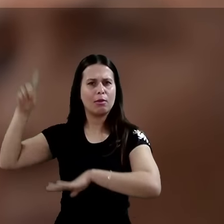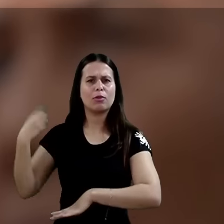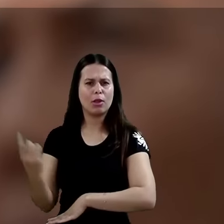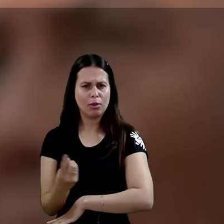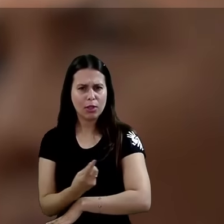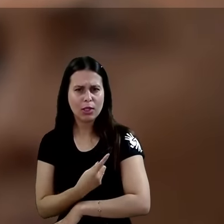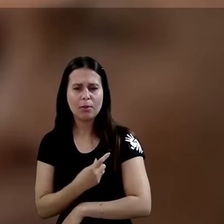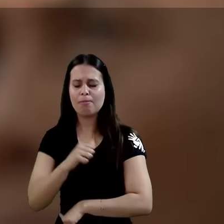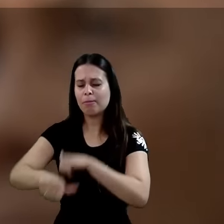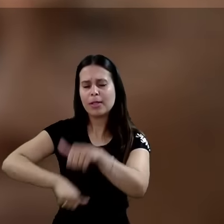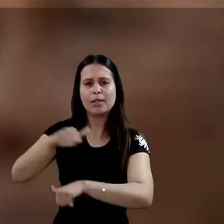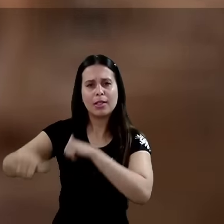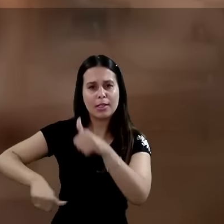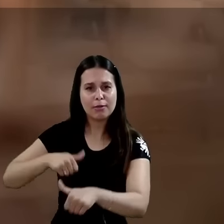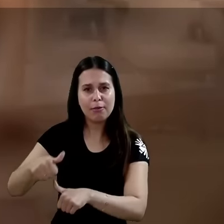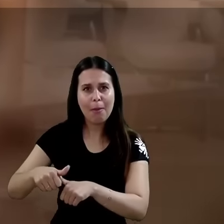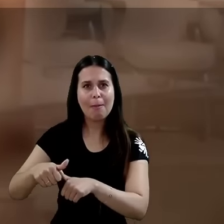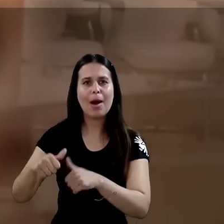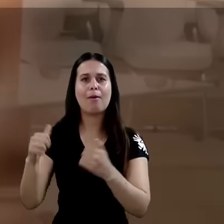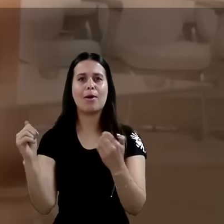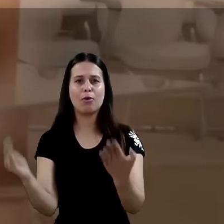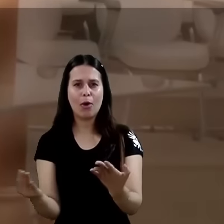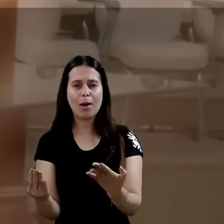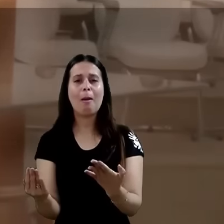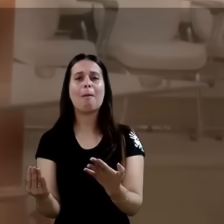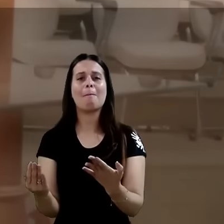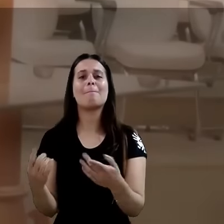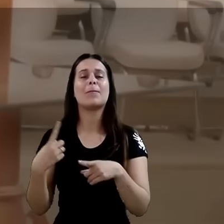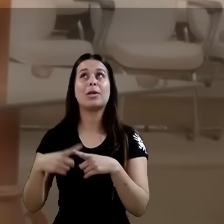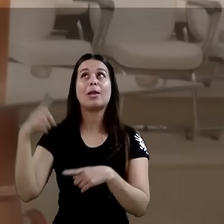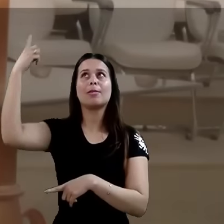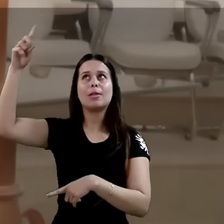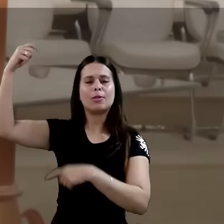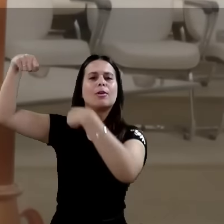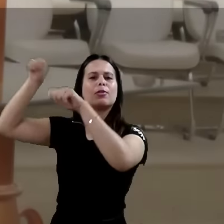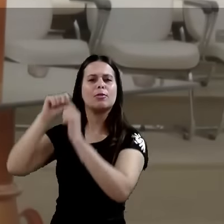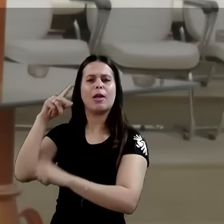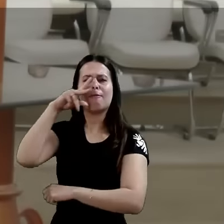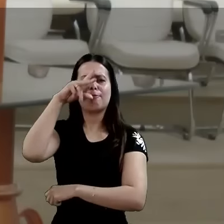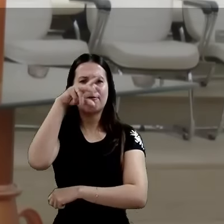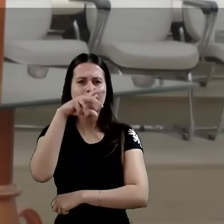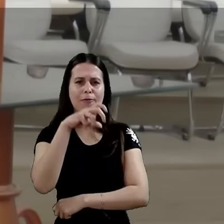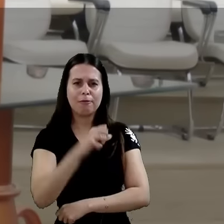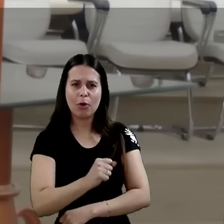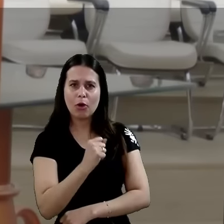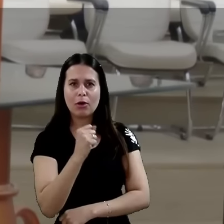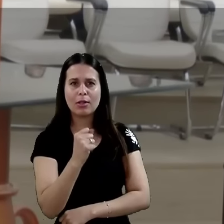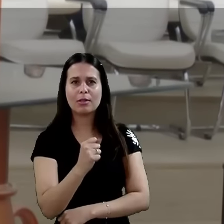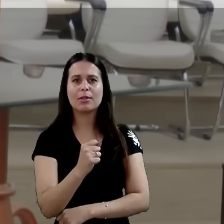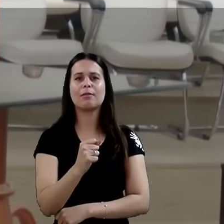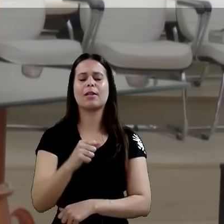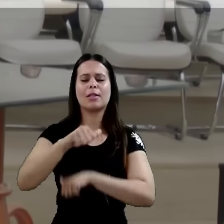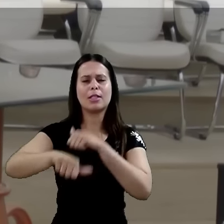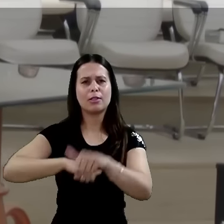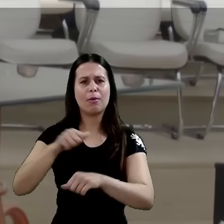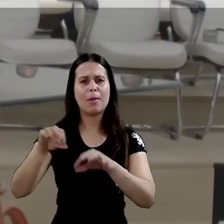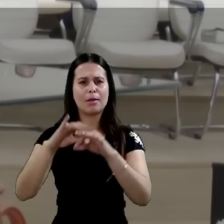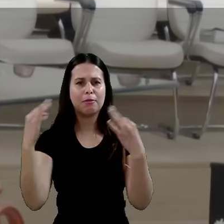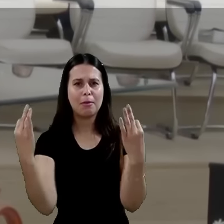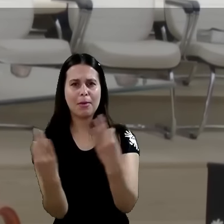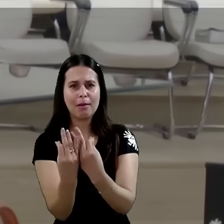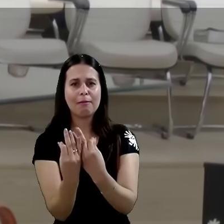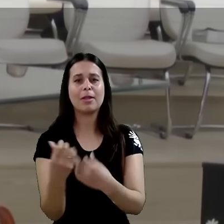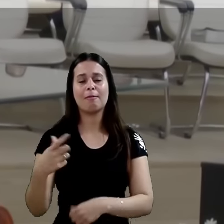vai derramar desta força vai ter Fortaleza na nossa casa vai ter algo que vai